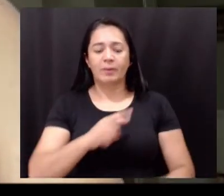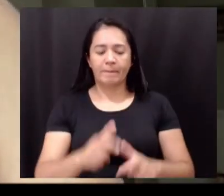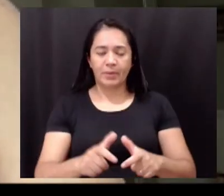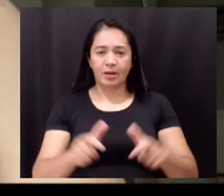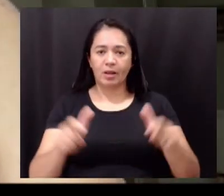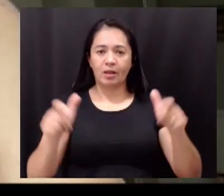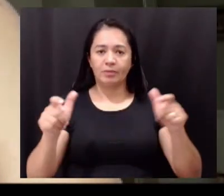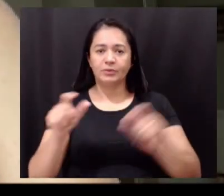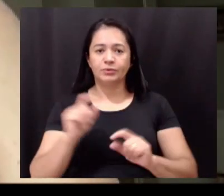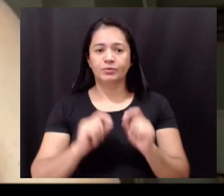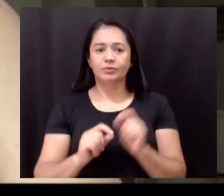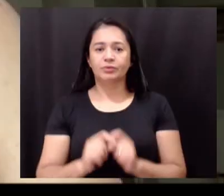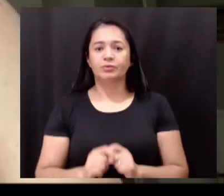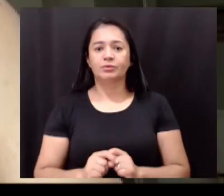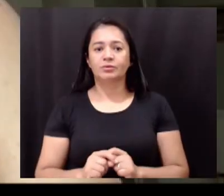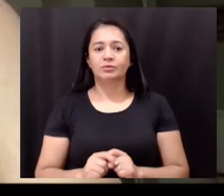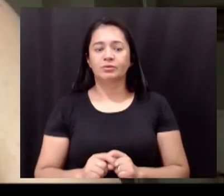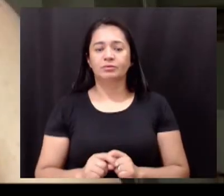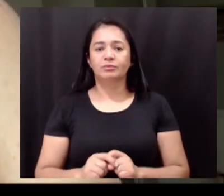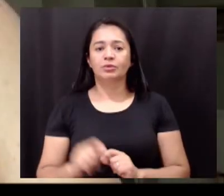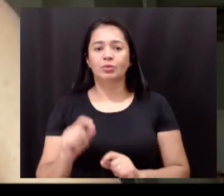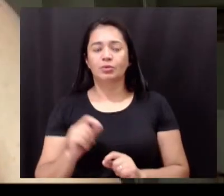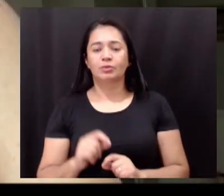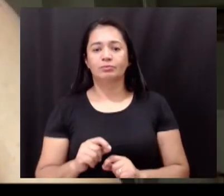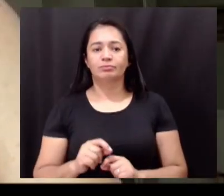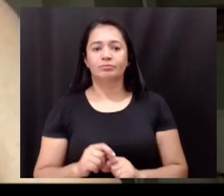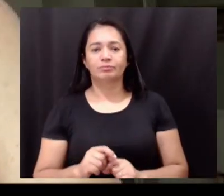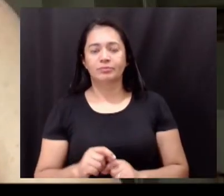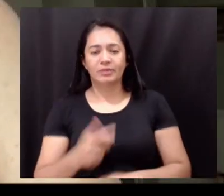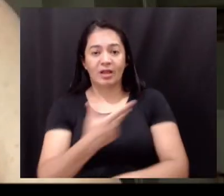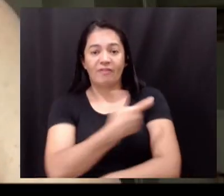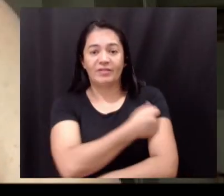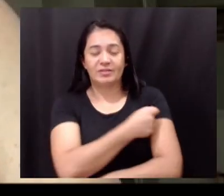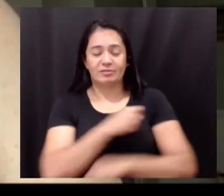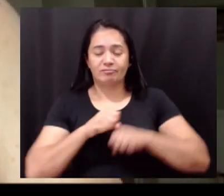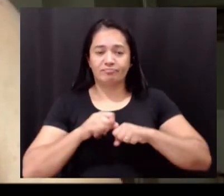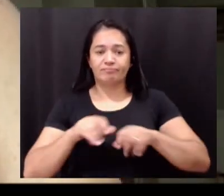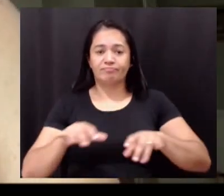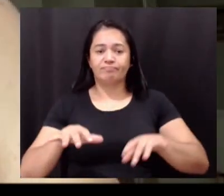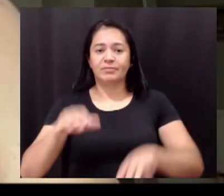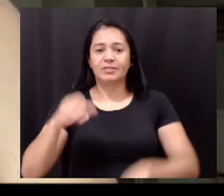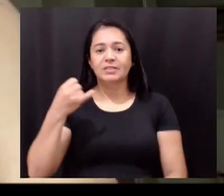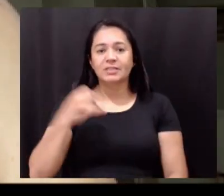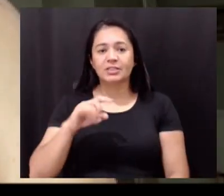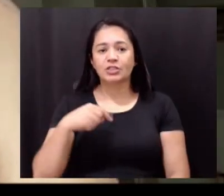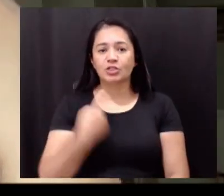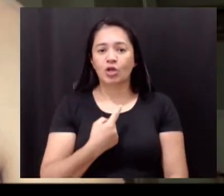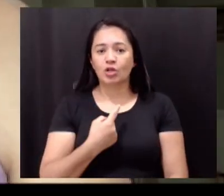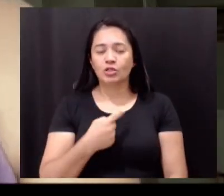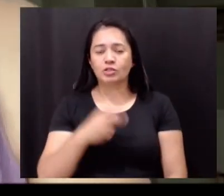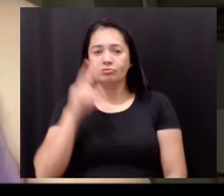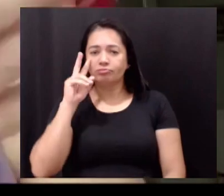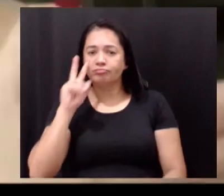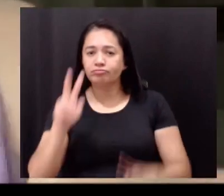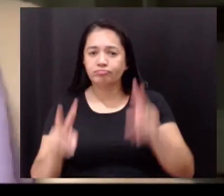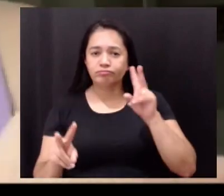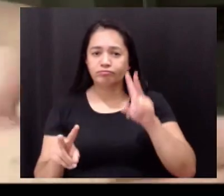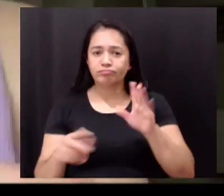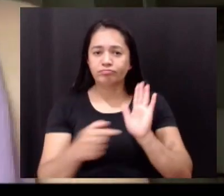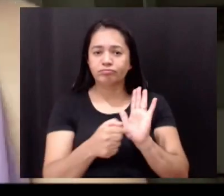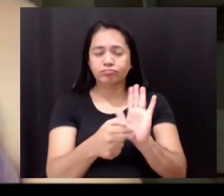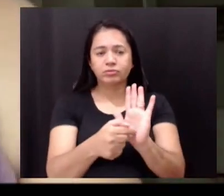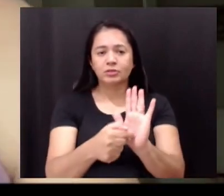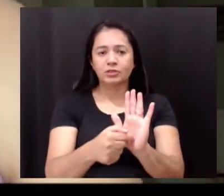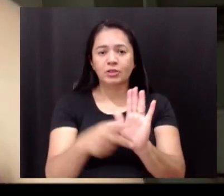nessa cobertura vacinal, né? Se a gente olhar as indicações do Ministério da Saúde, até pouco